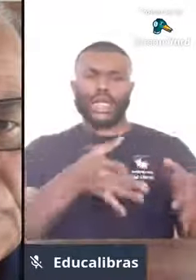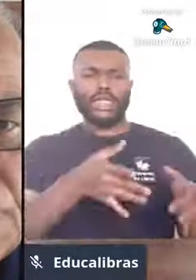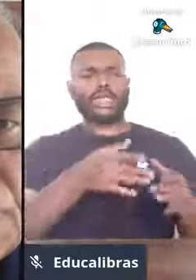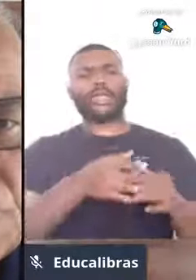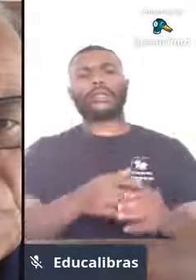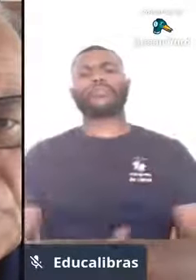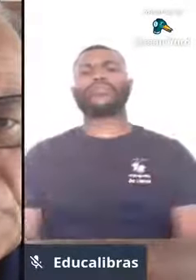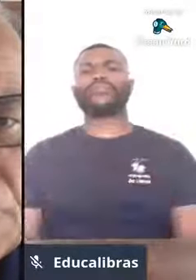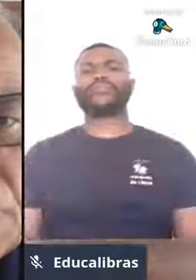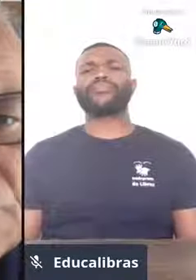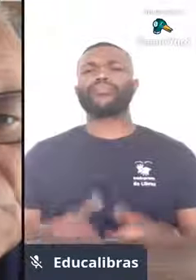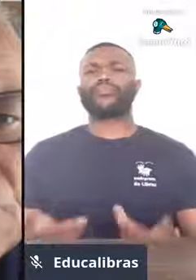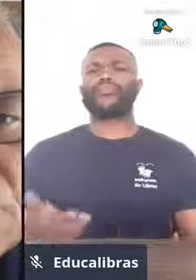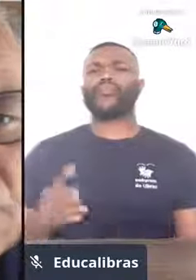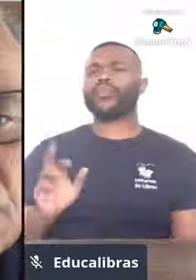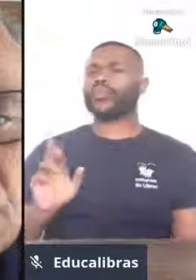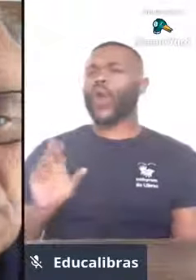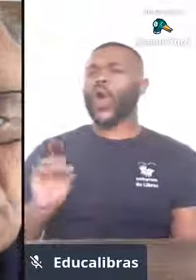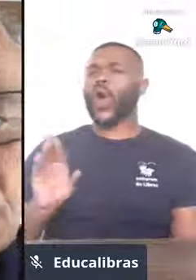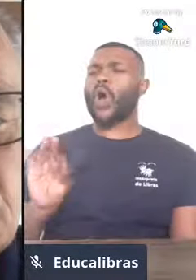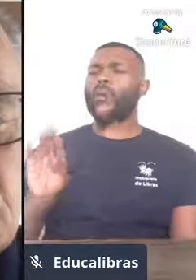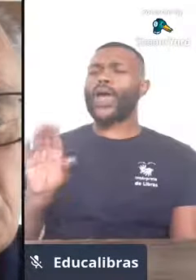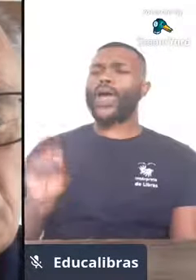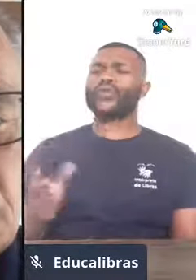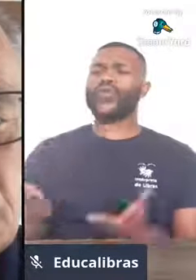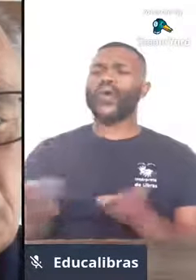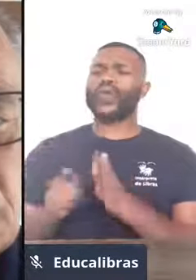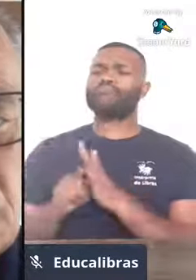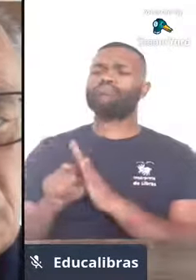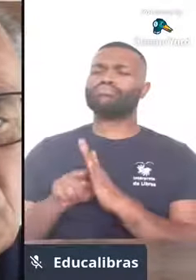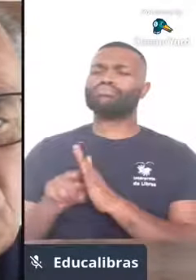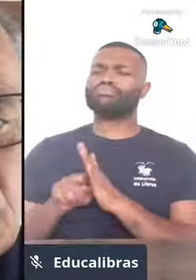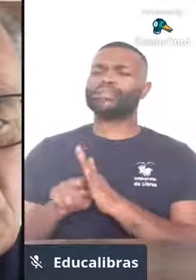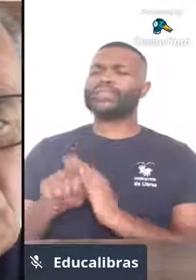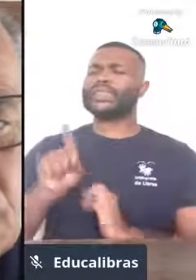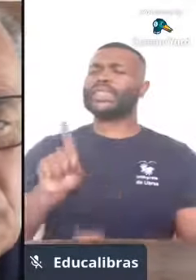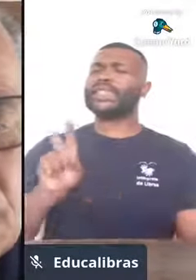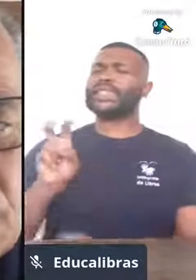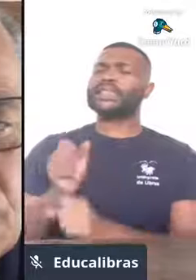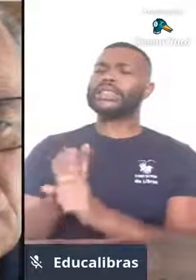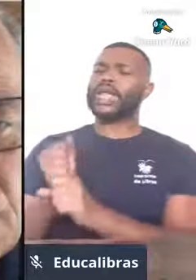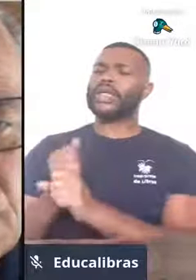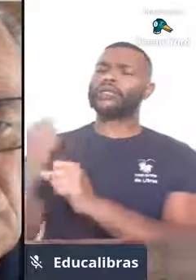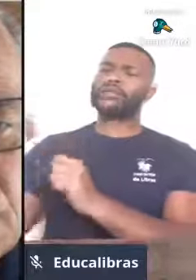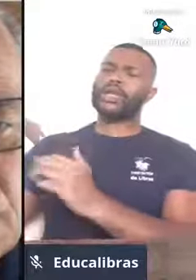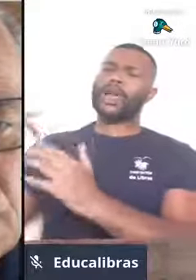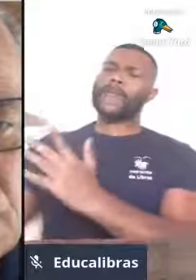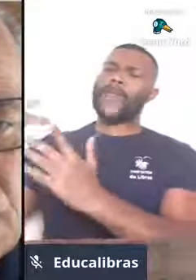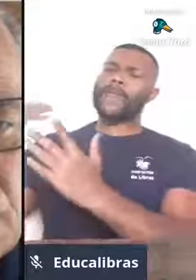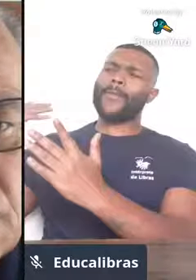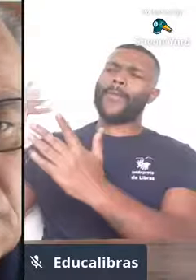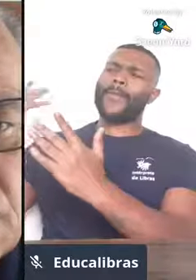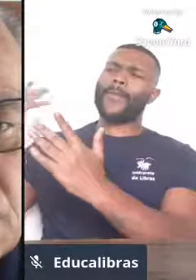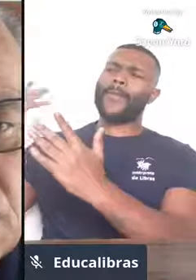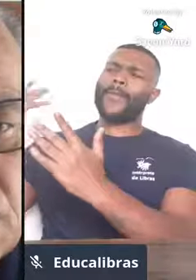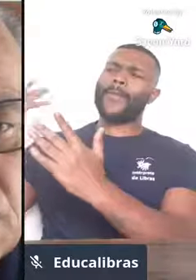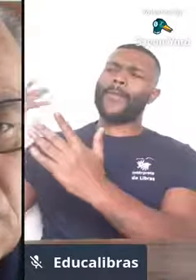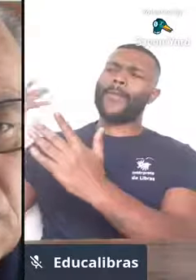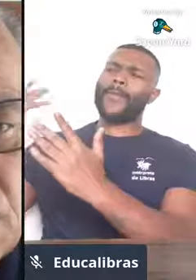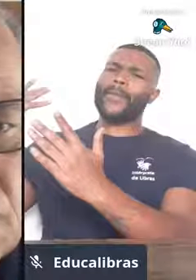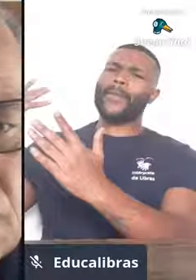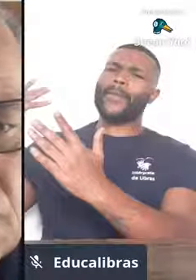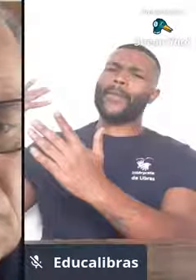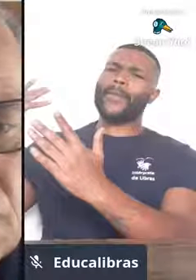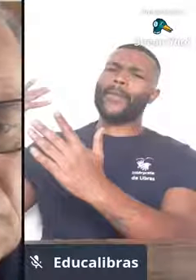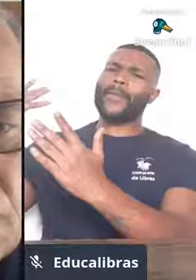Roberto, e daí, agora, analisando agora 15 anos depois, né? Bom, com certeza